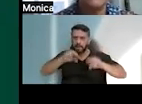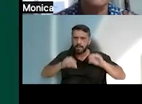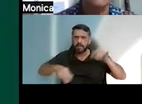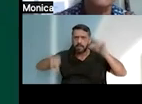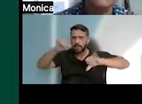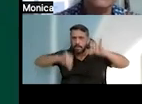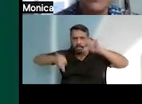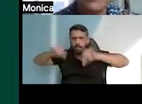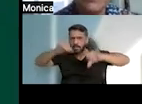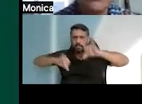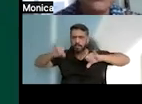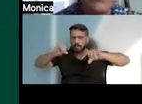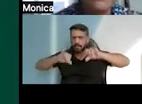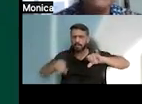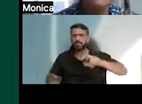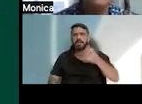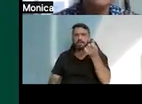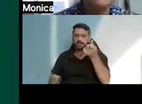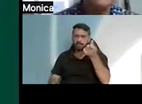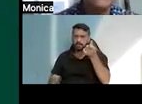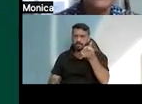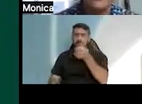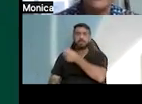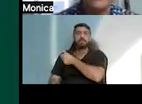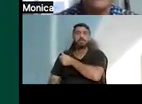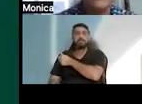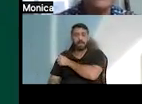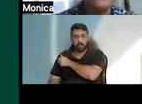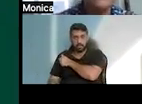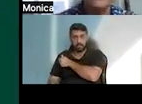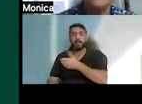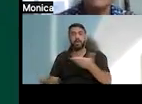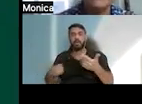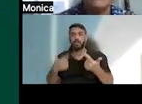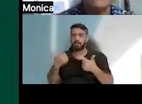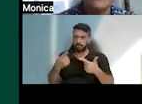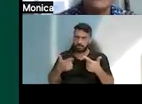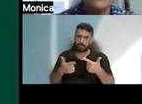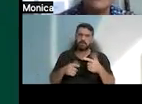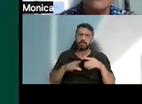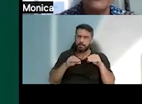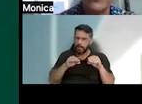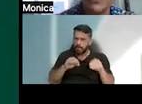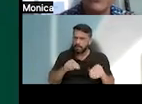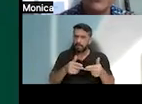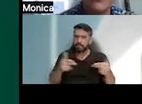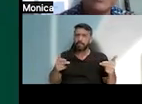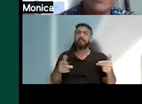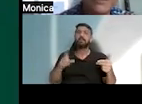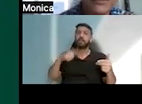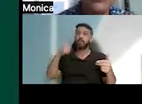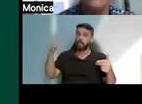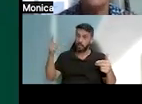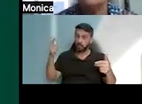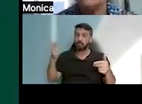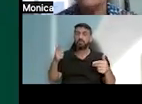no laboratório, tem uns 6 alunos trabalhando agora na bancada, na parte experimental, e tem outros alunos que,